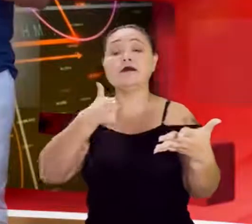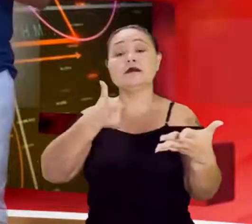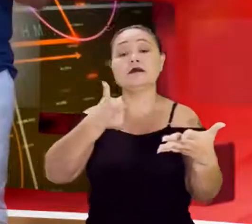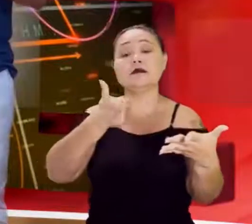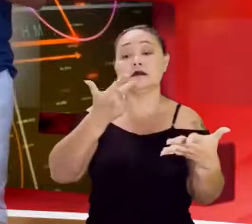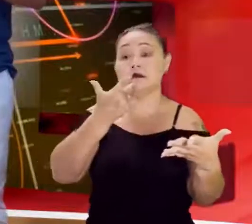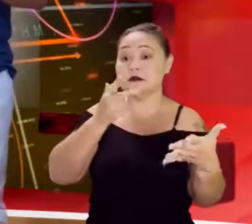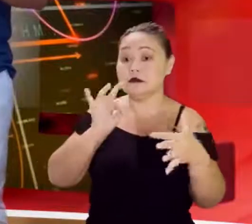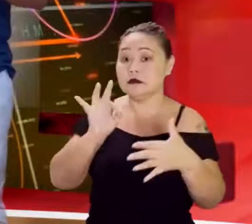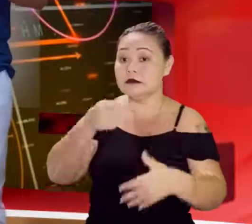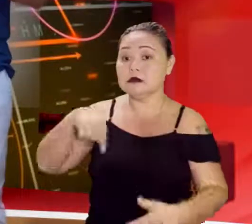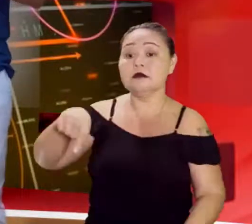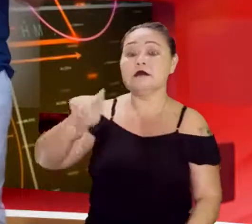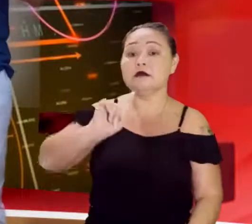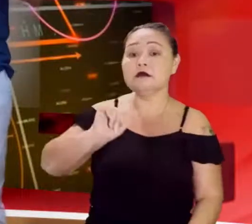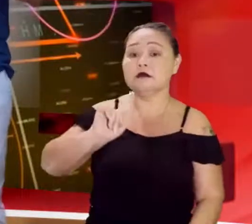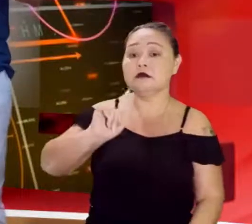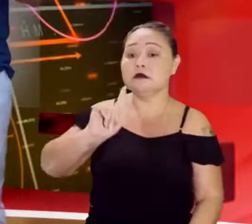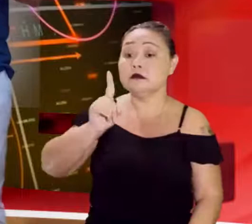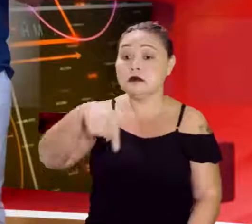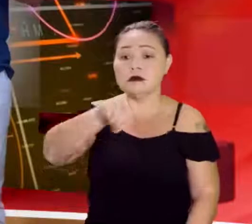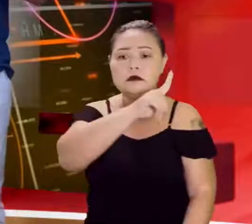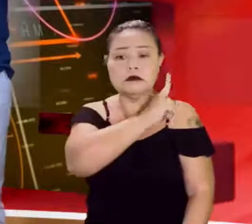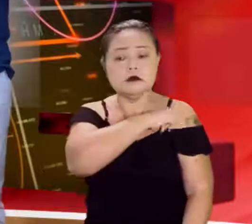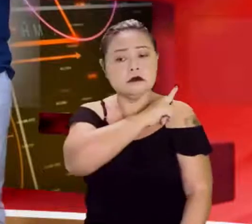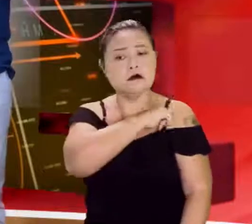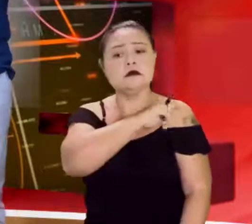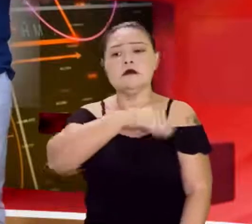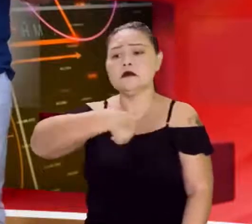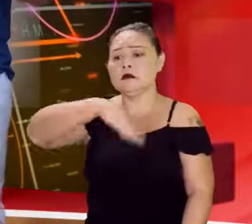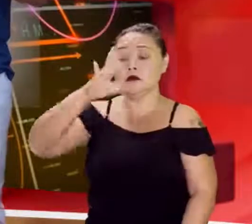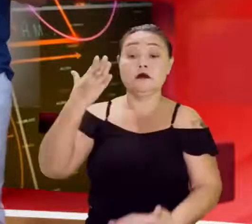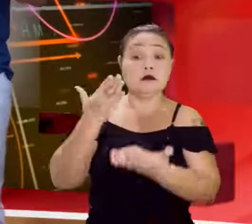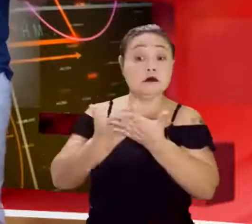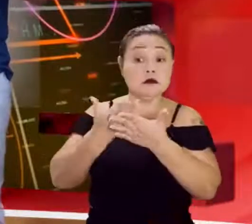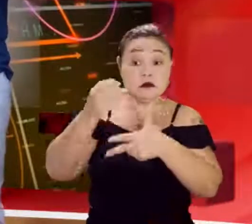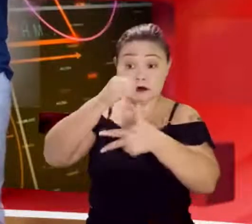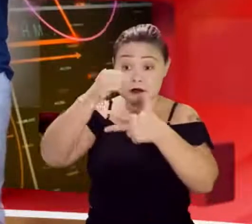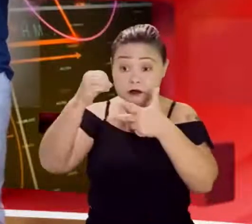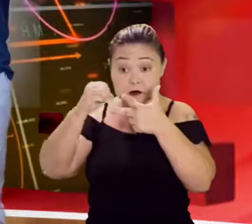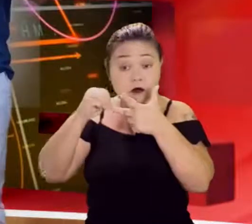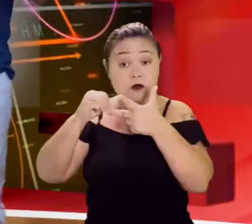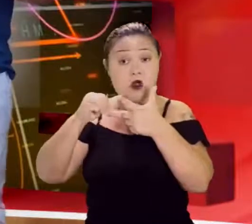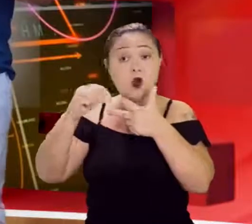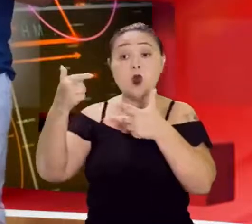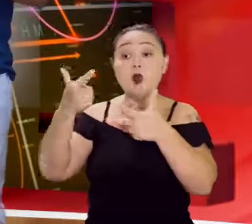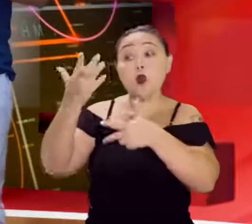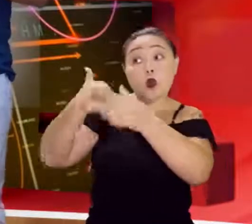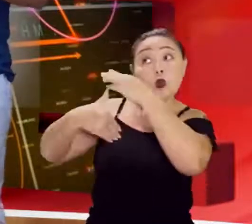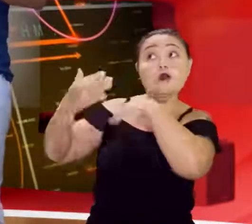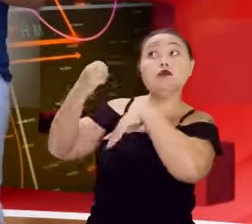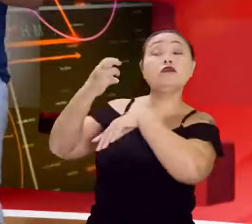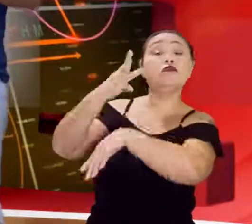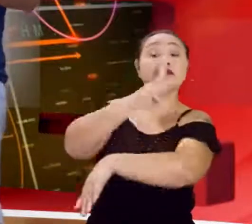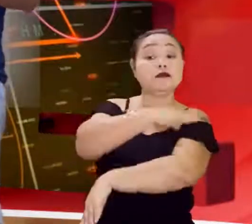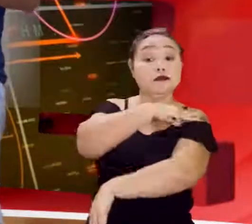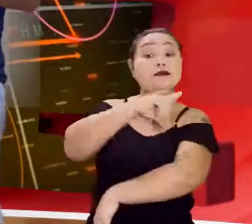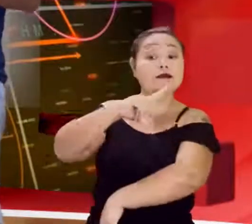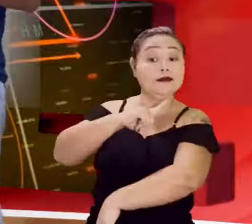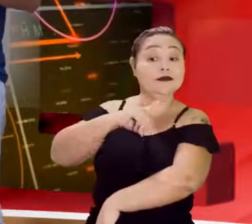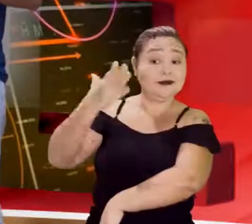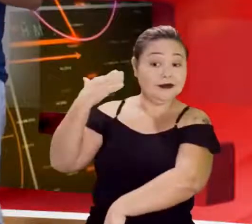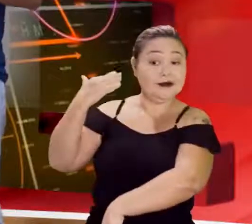Vocês... primeiro ano, já tiveram mais aula de Enem do que o último terceiro ano que teve aula com a